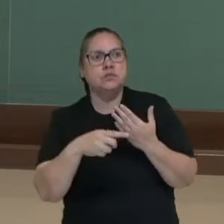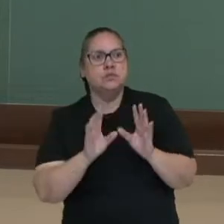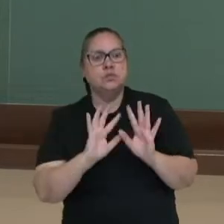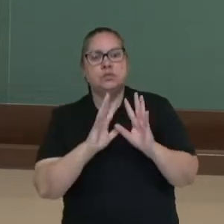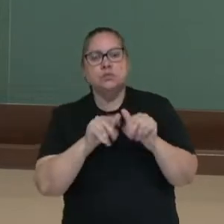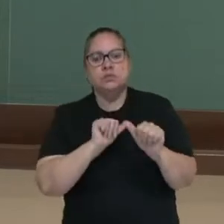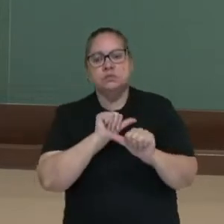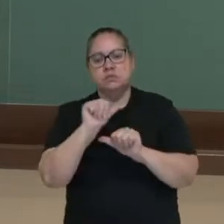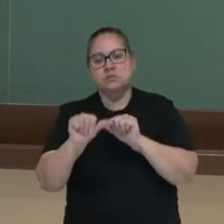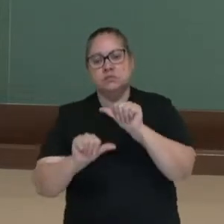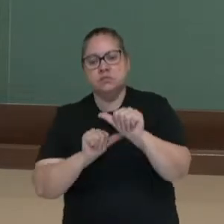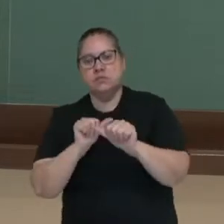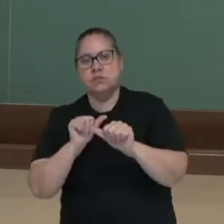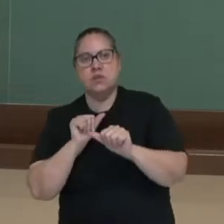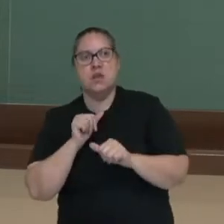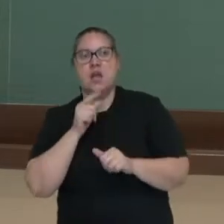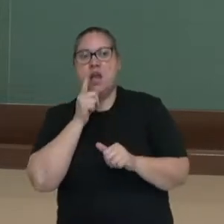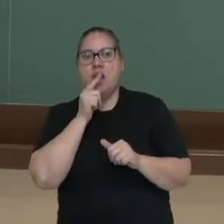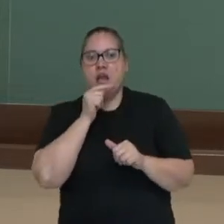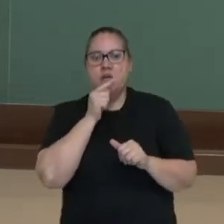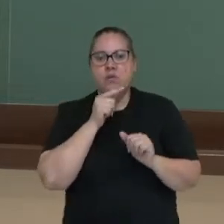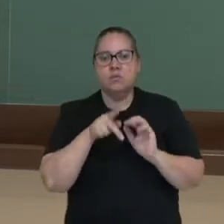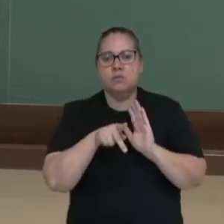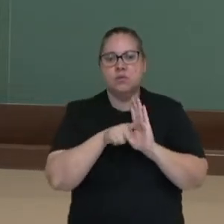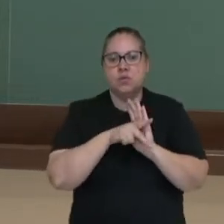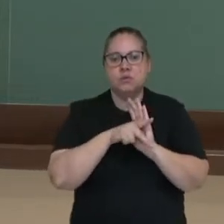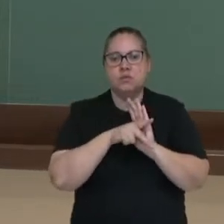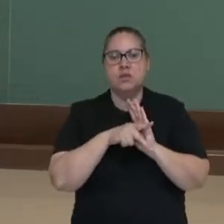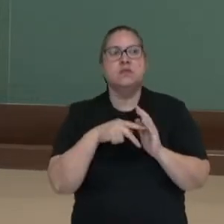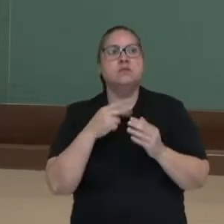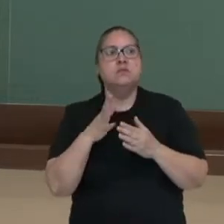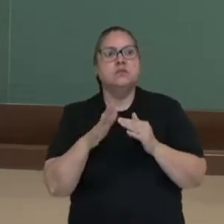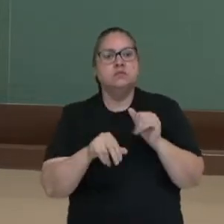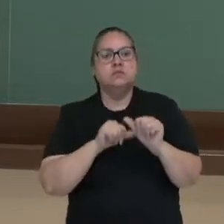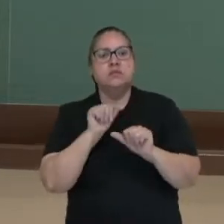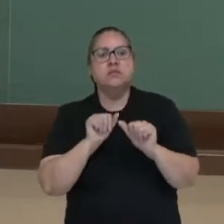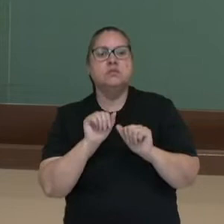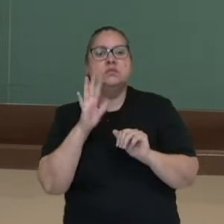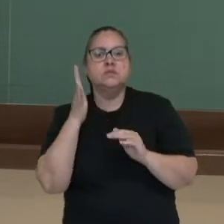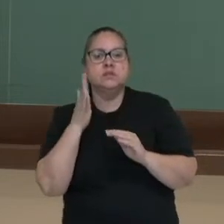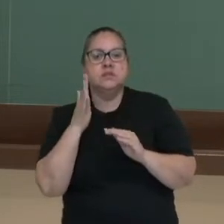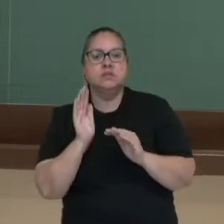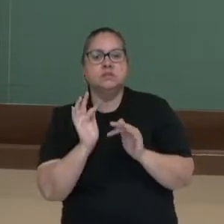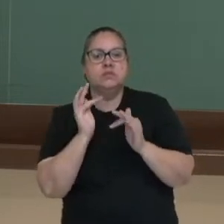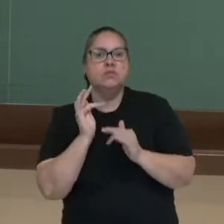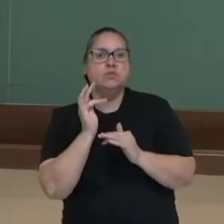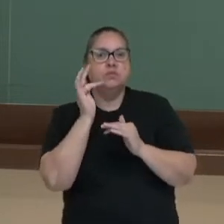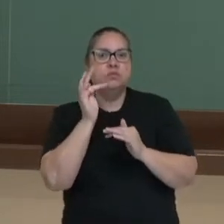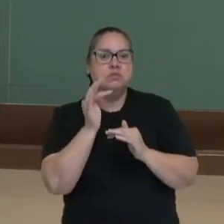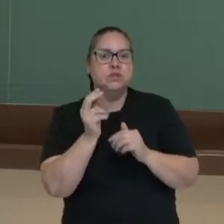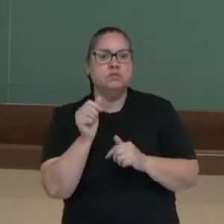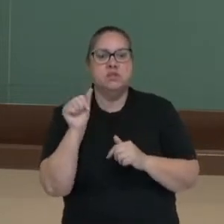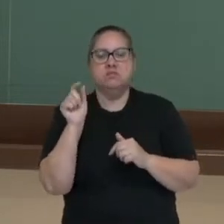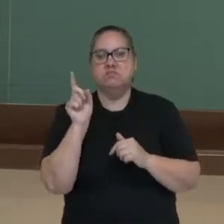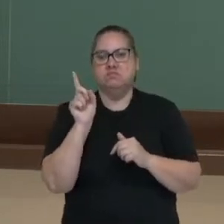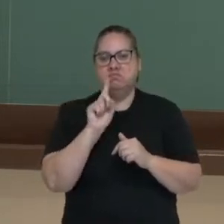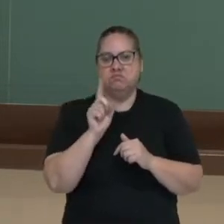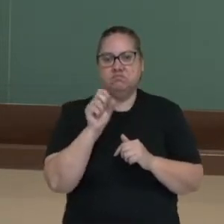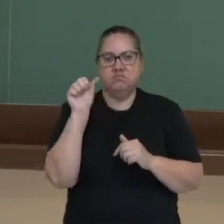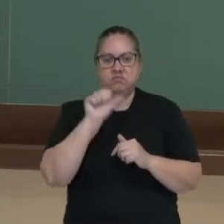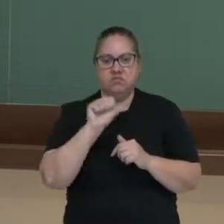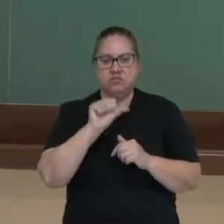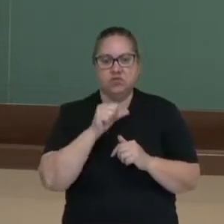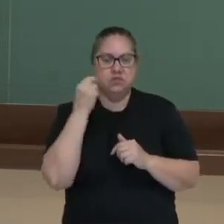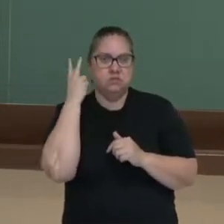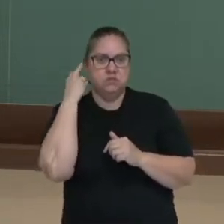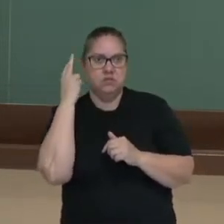Toda mudança na característica original da água vai gerar consequências que podem ser negativas para o meio